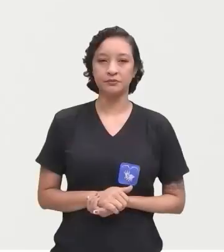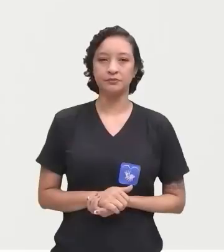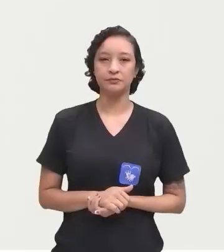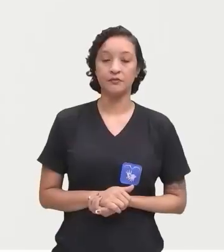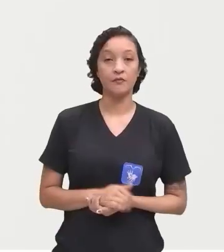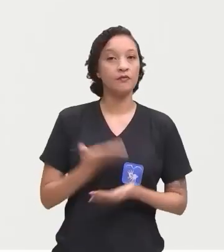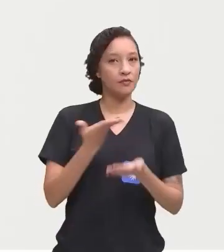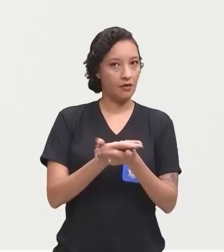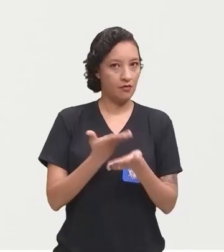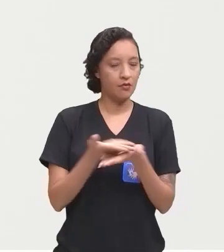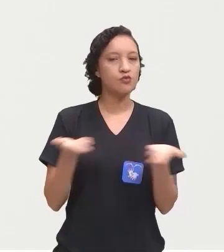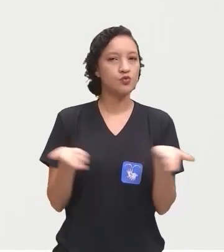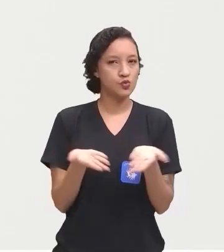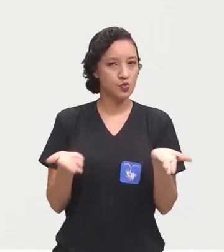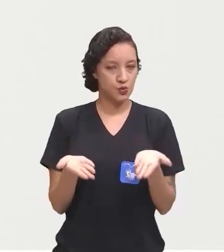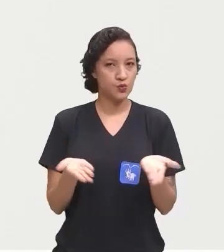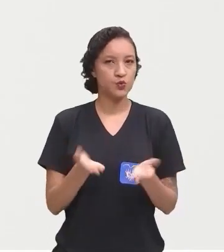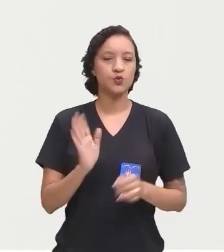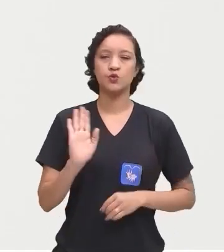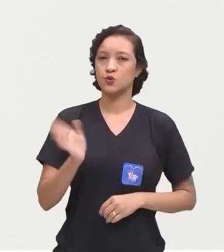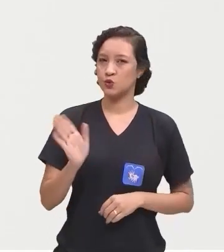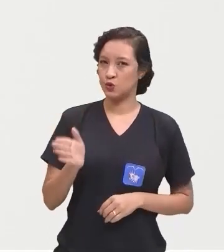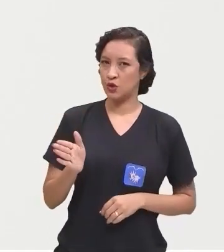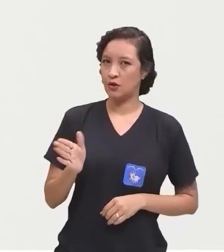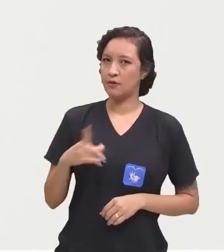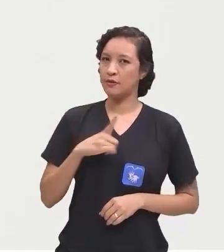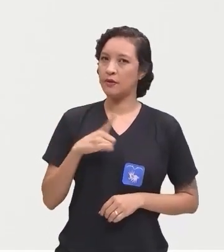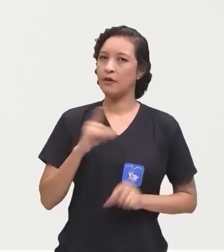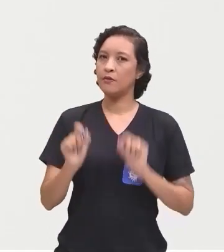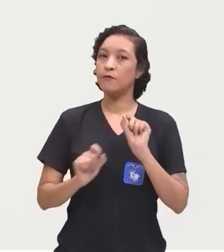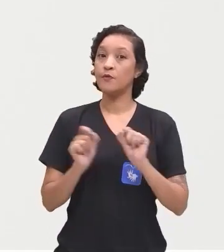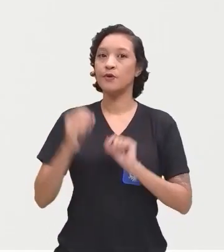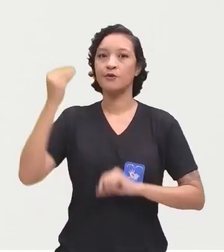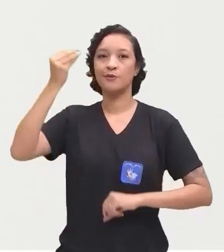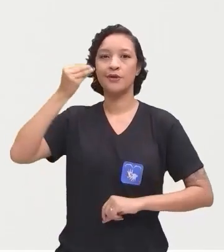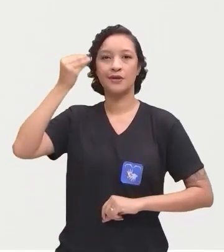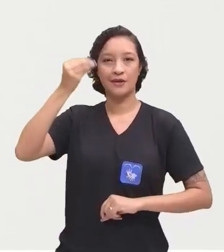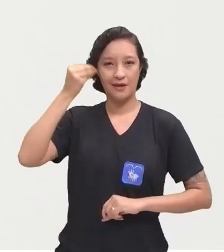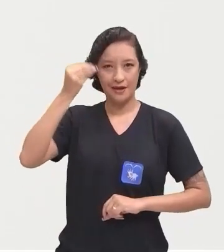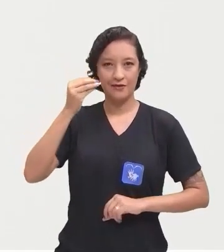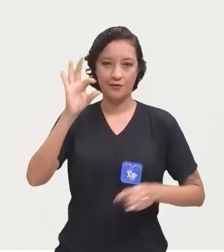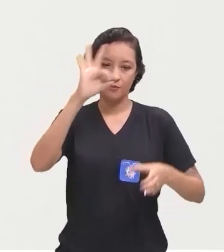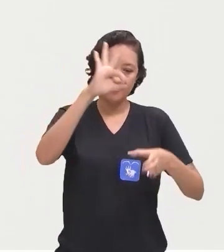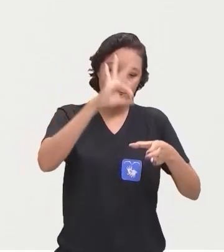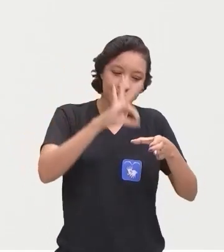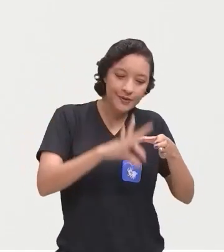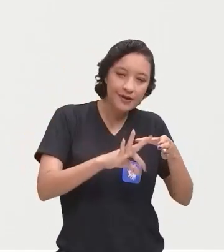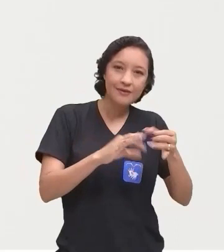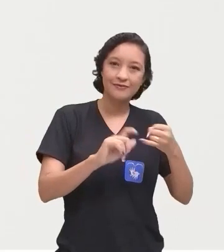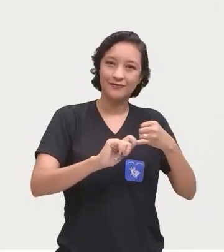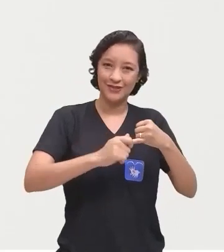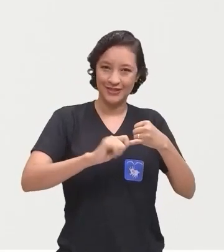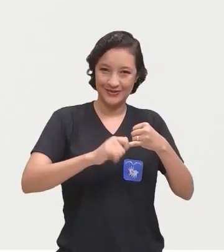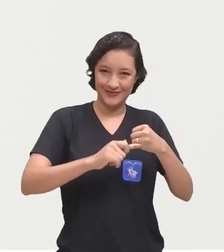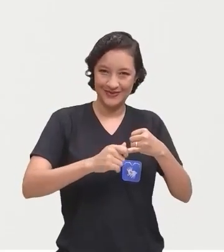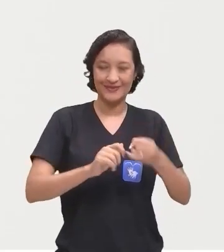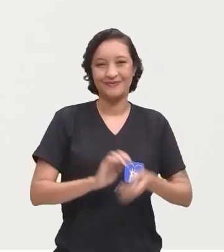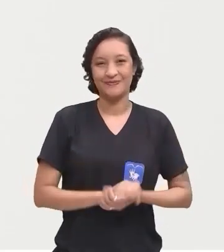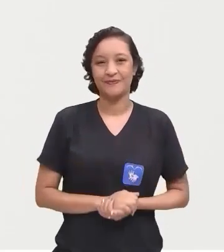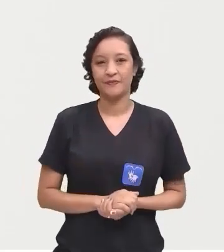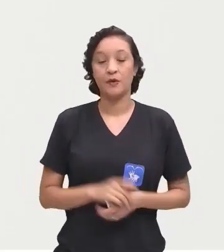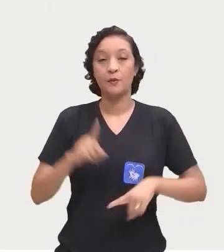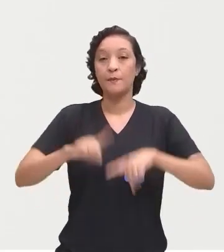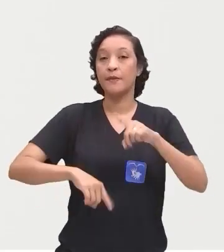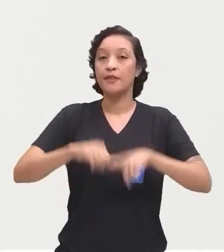Na aula de hoje, nós tivemos aqui o nosso experimento, plante um feijãozinho, que o